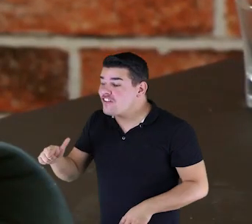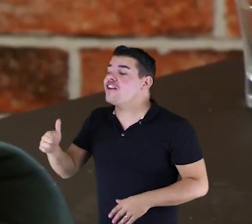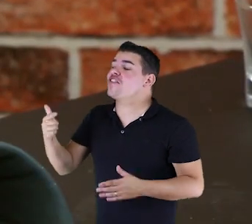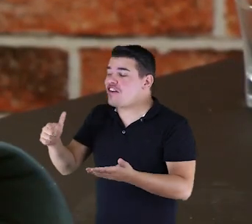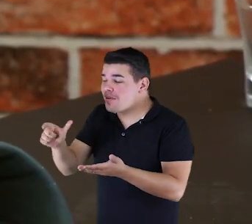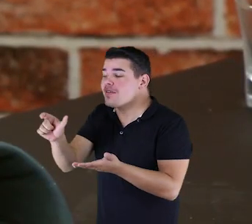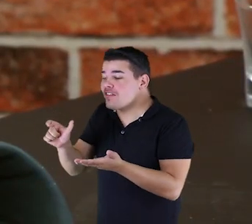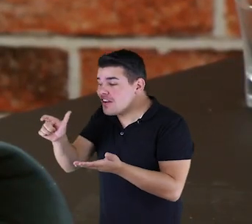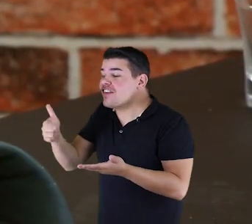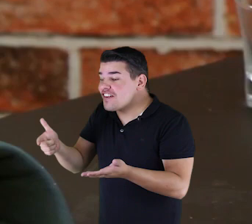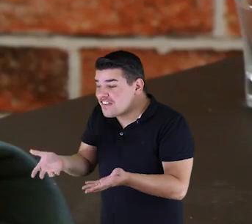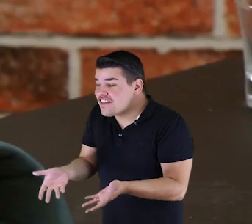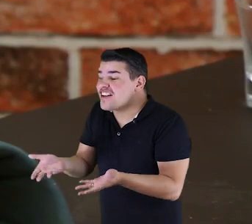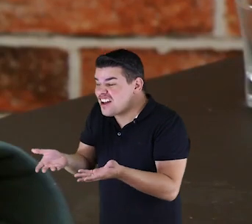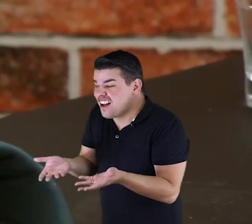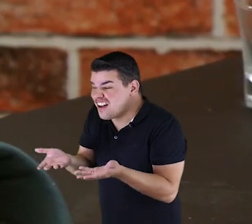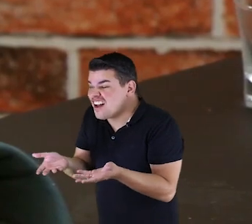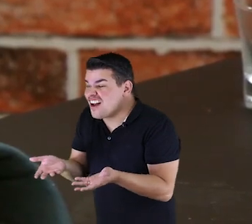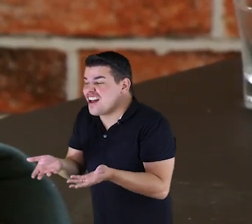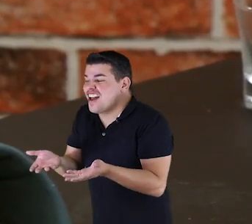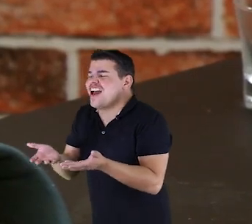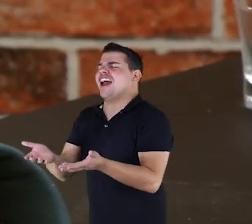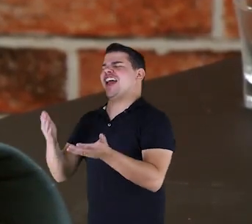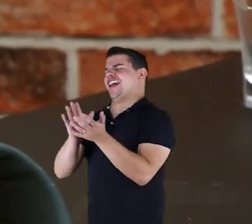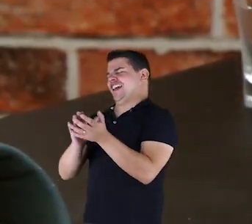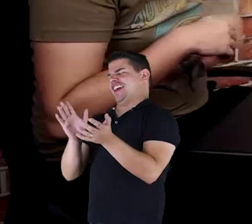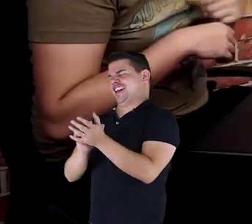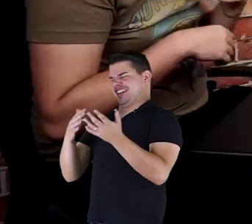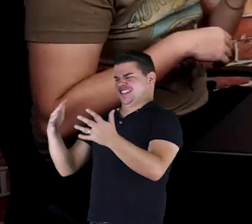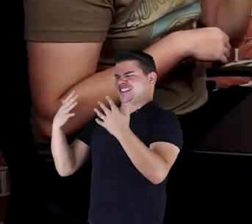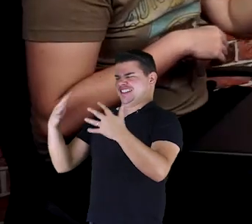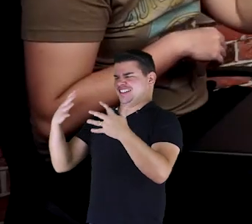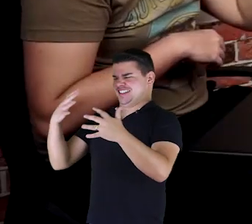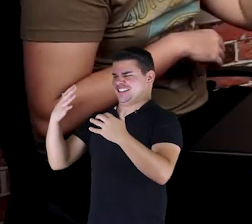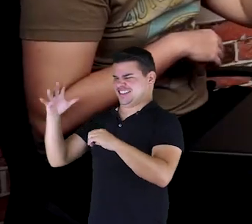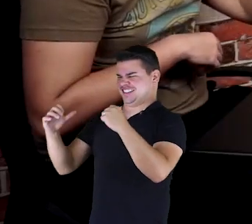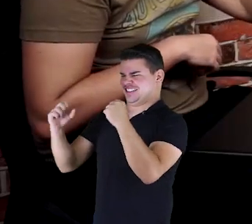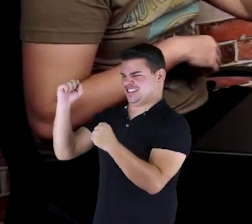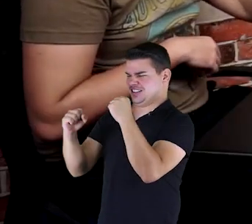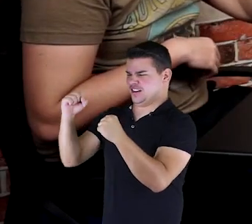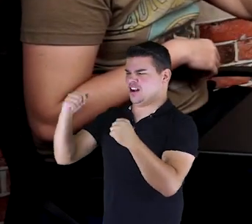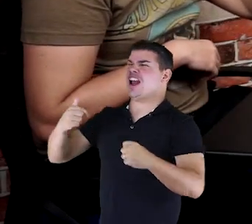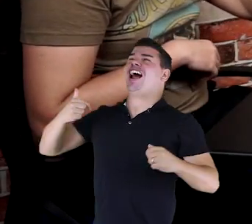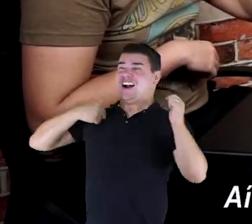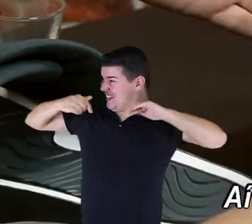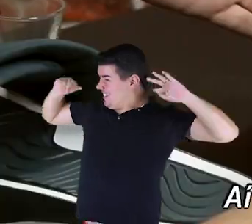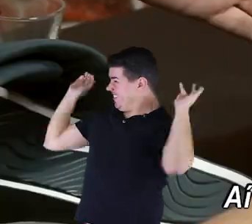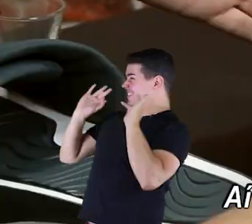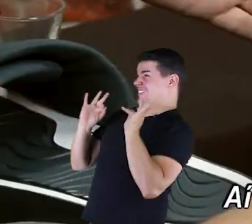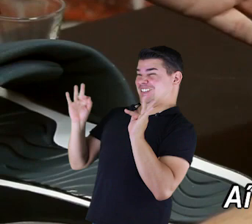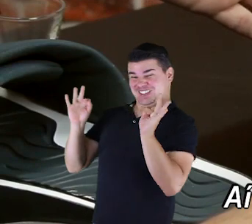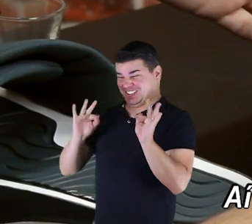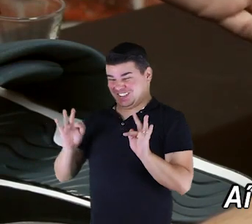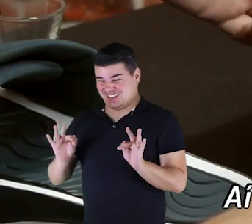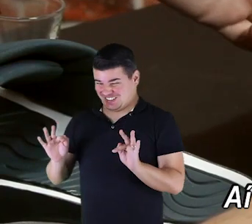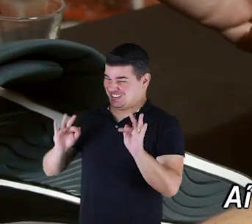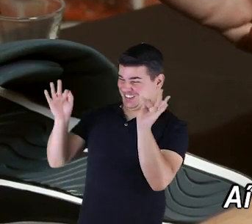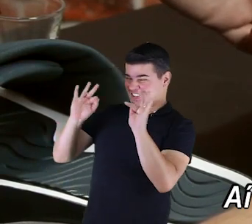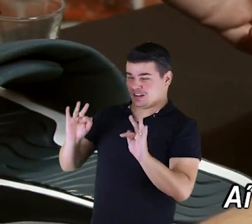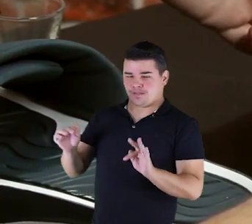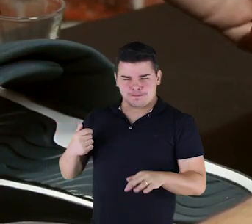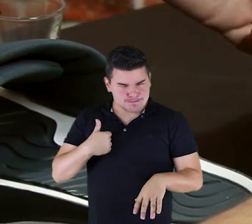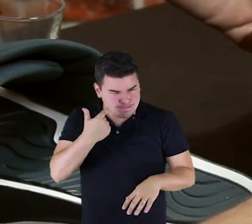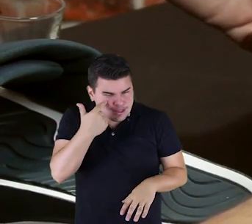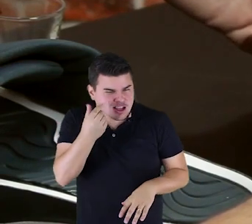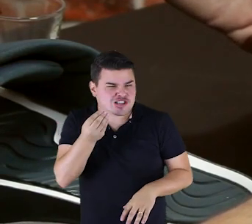mais uma, mais uma. Cauê puxa o bloco e o retira. Ele agita as mãos no ar. Cid puxa